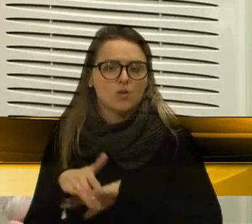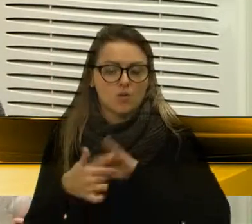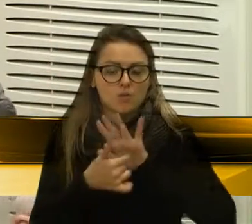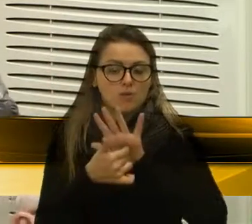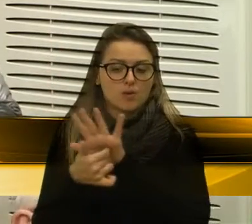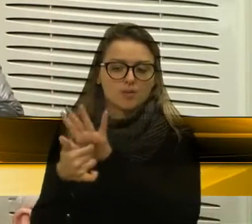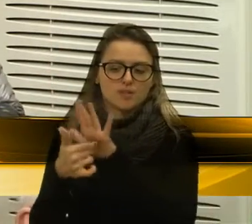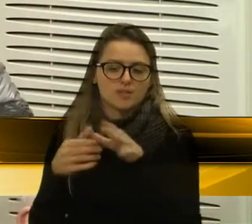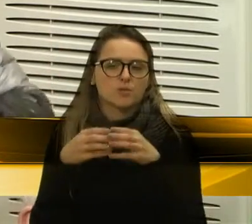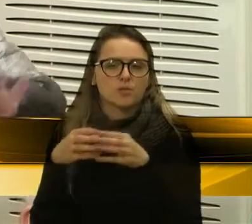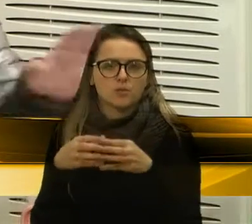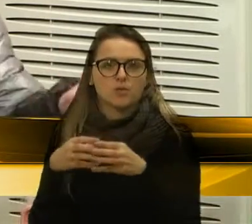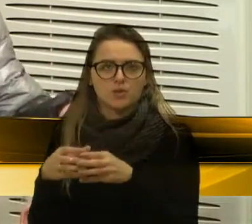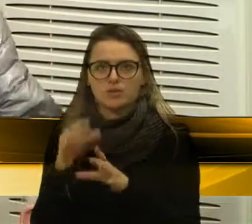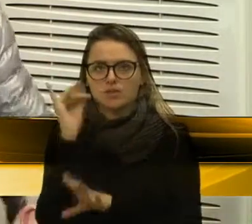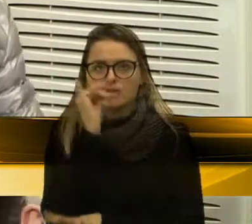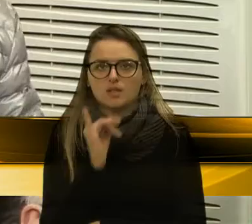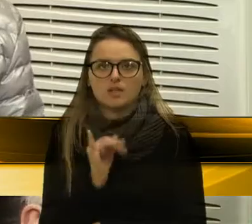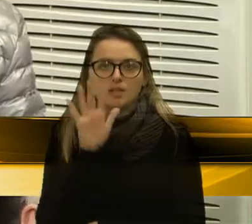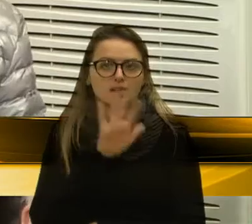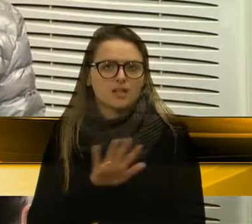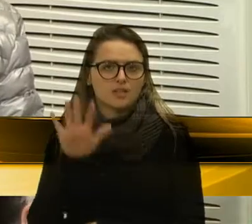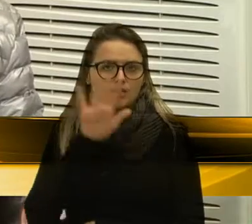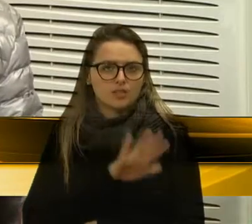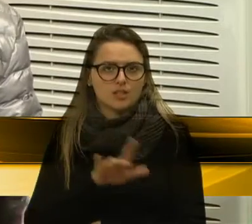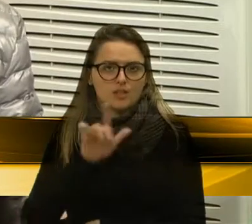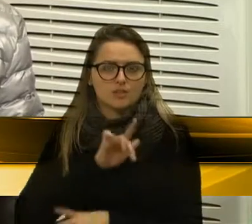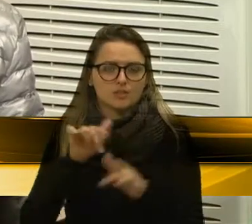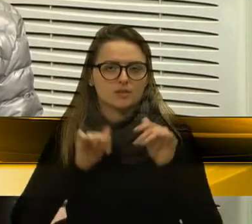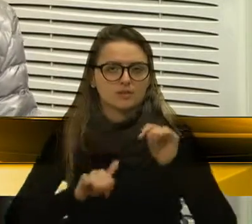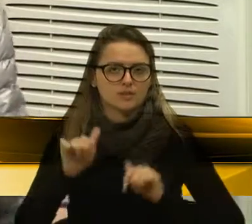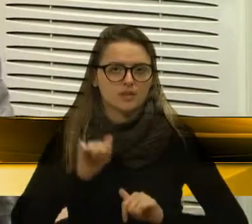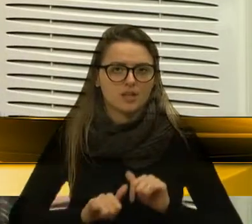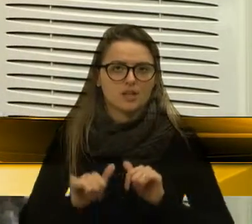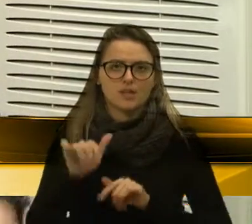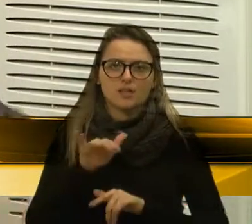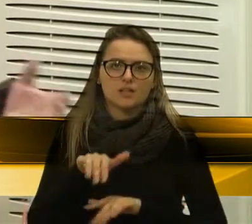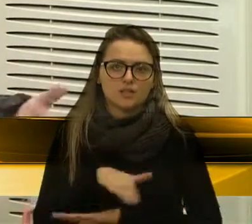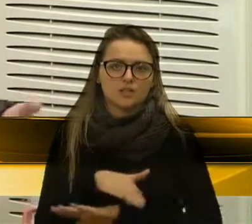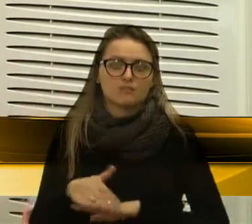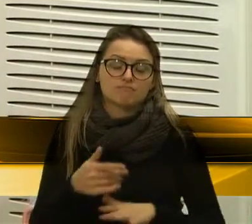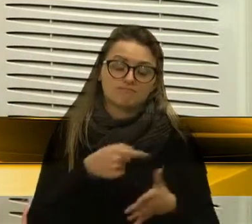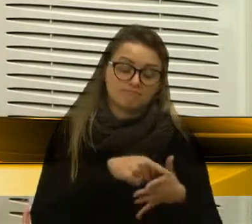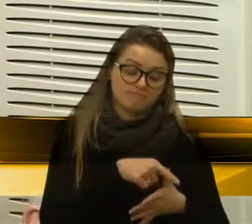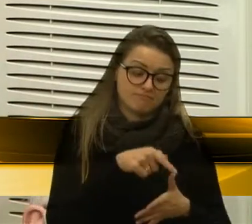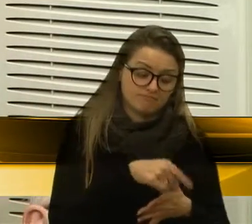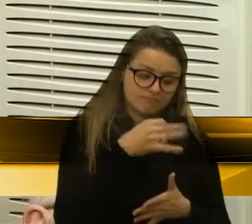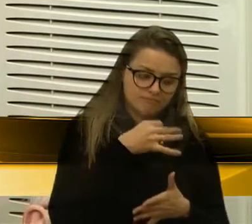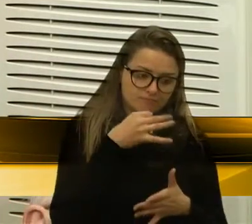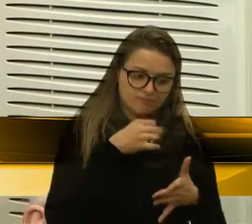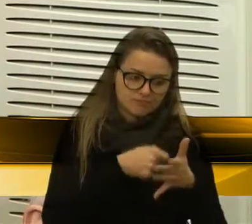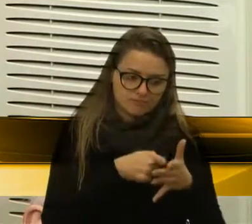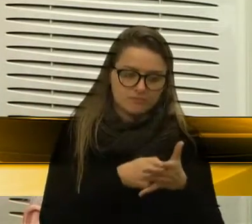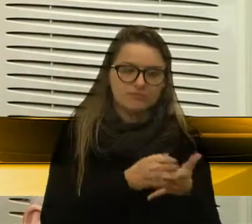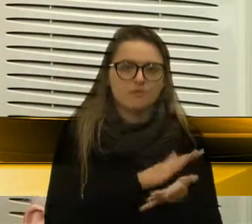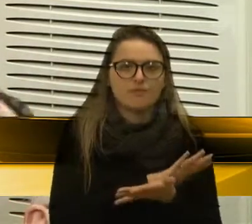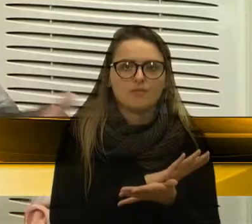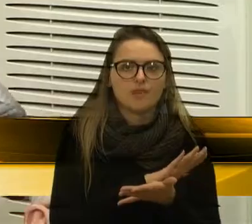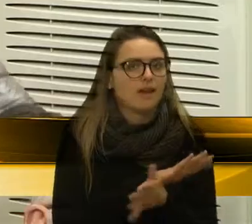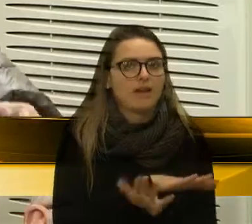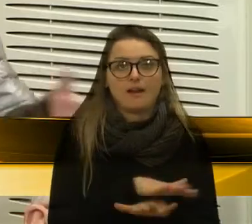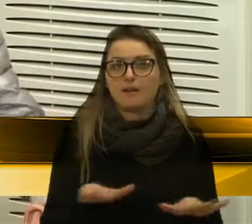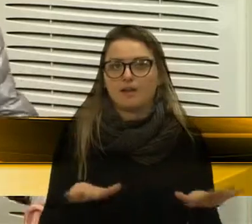para os turistas na itália toda tem artista de rua aqui e se tentou e conseguiu acabar com o carnaval de rua